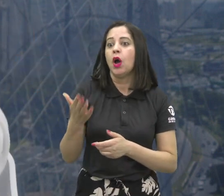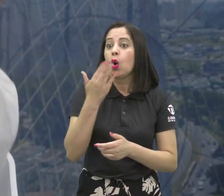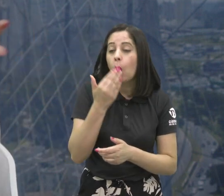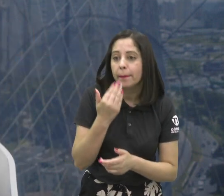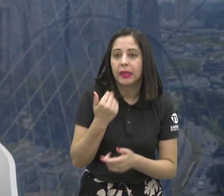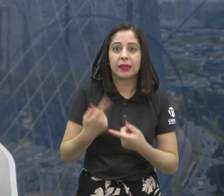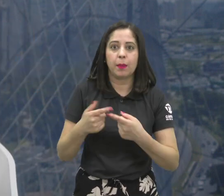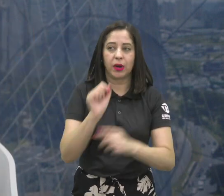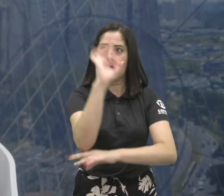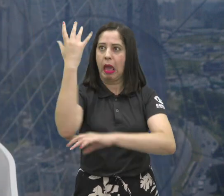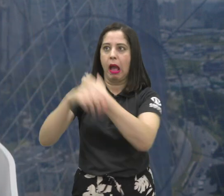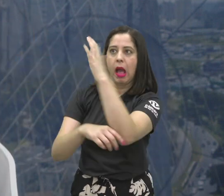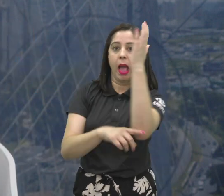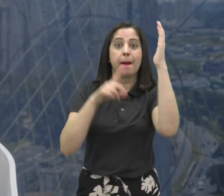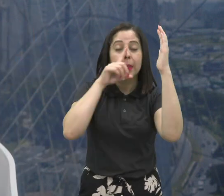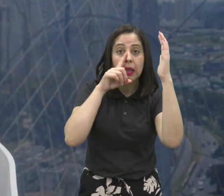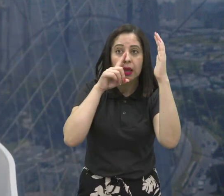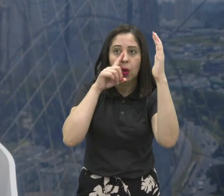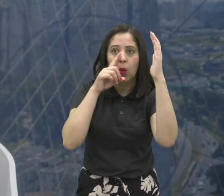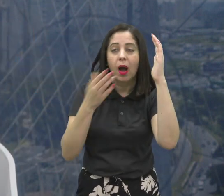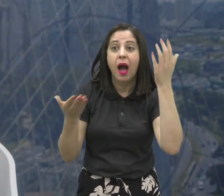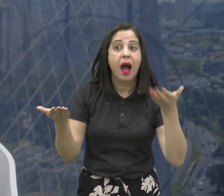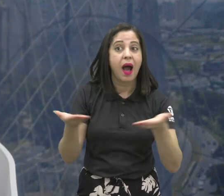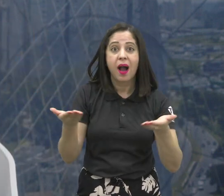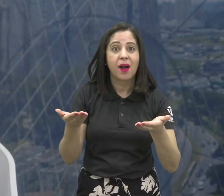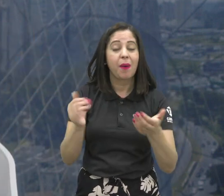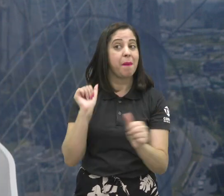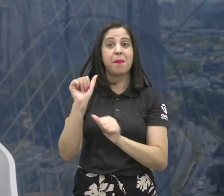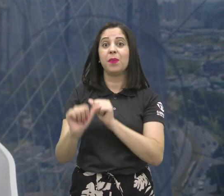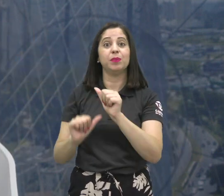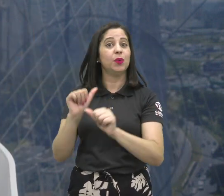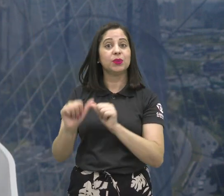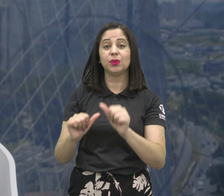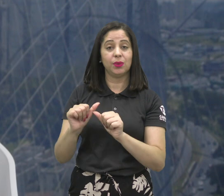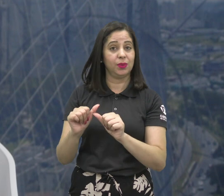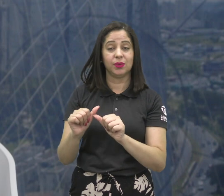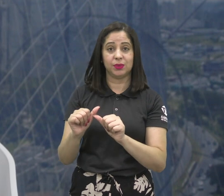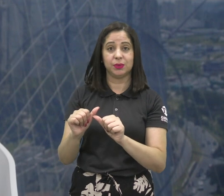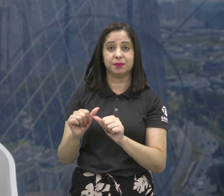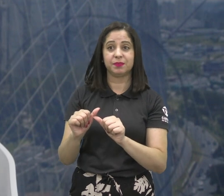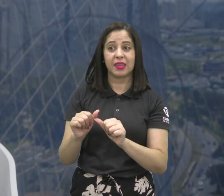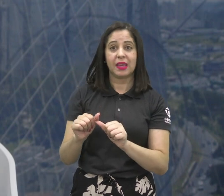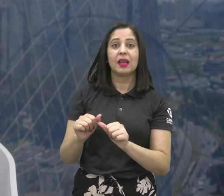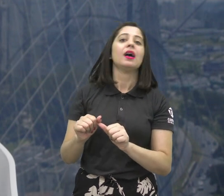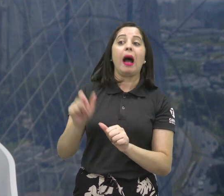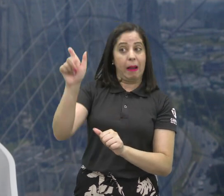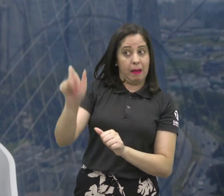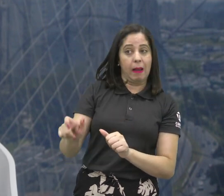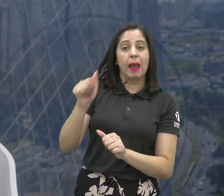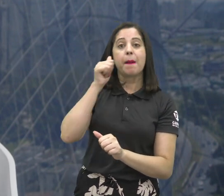da selva e tudo mais. E hoje, eles falam que é uma psiquiatra que ela fez esse estudo, fala que